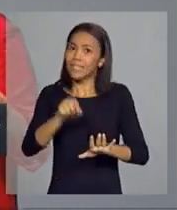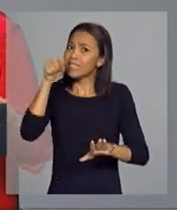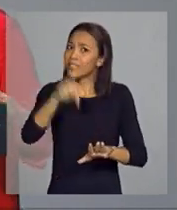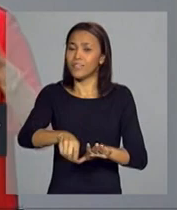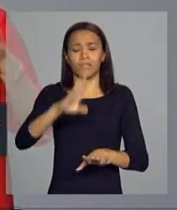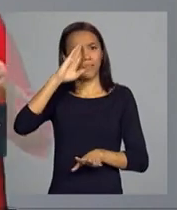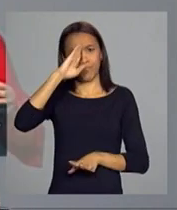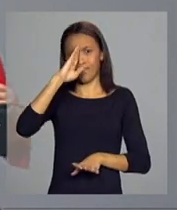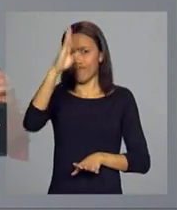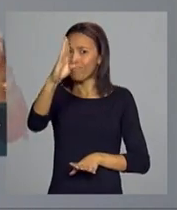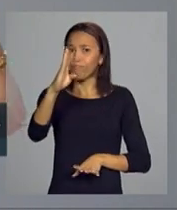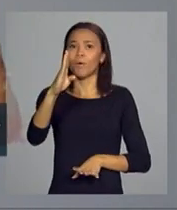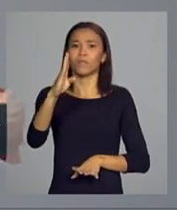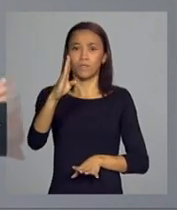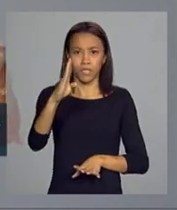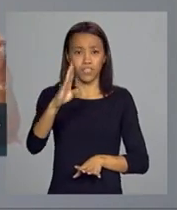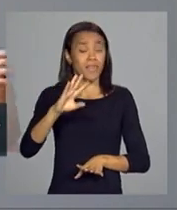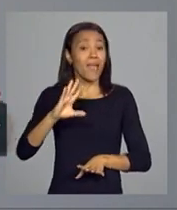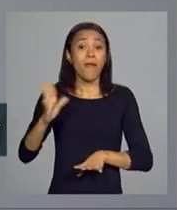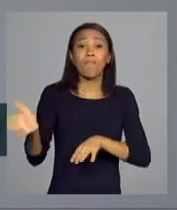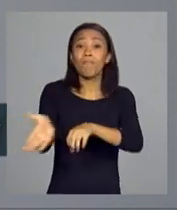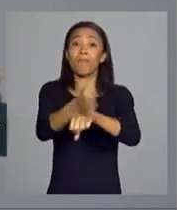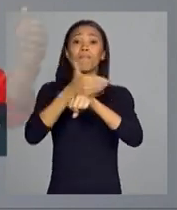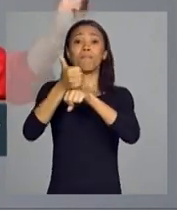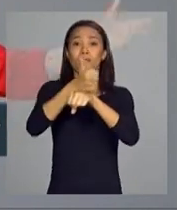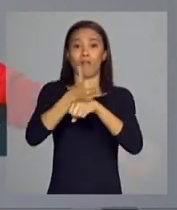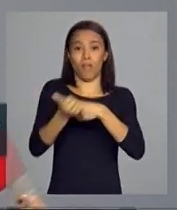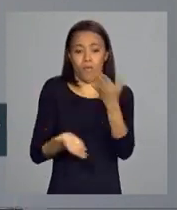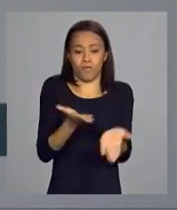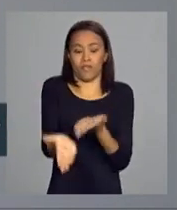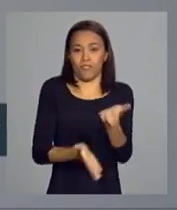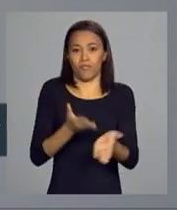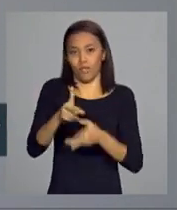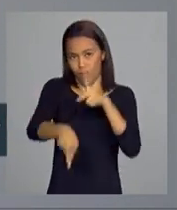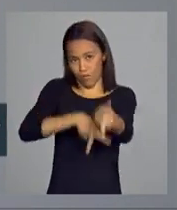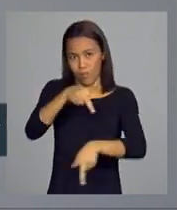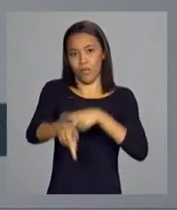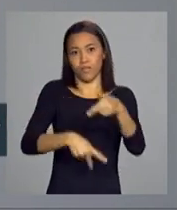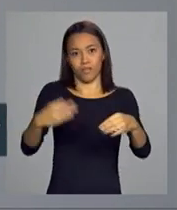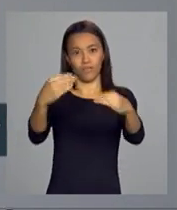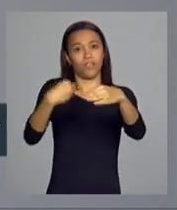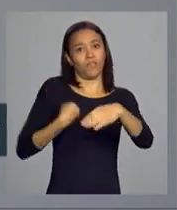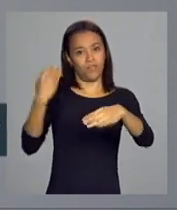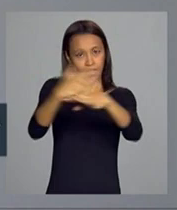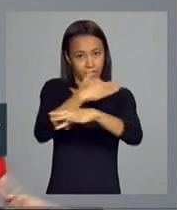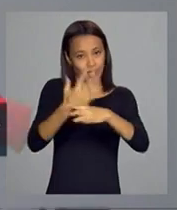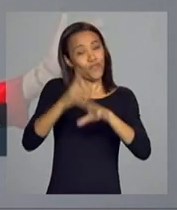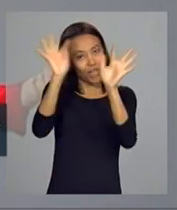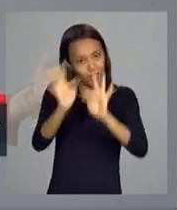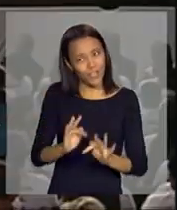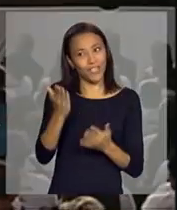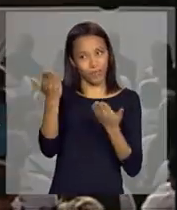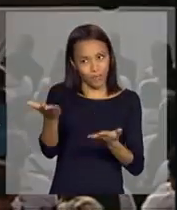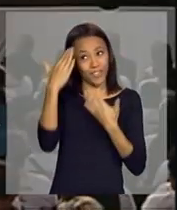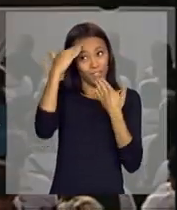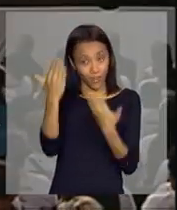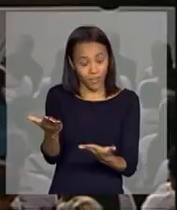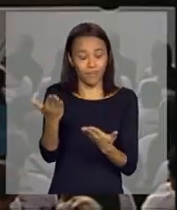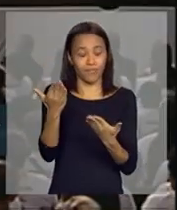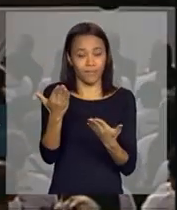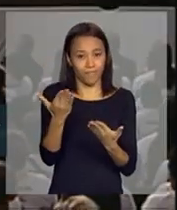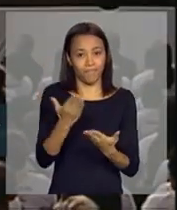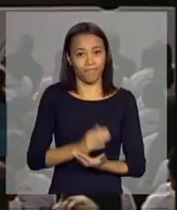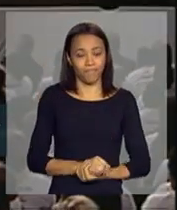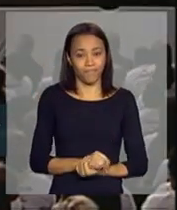crucial, faz parte da qualidade de vida urbana. Fiquei muito feliz com a sua referência, prefeito, e te agradeço.